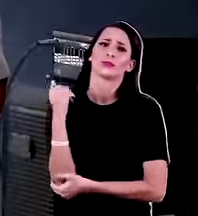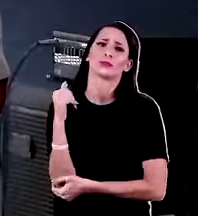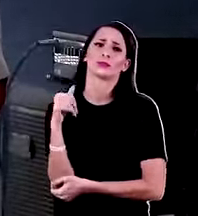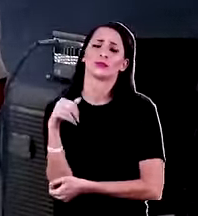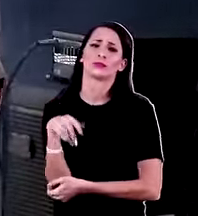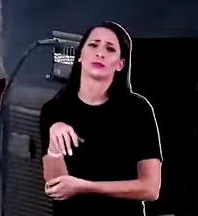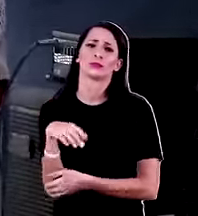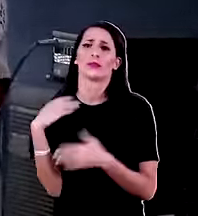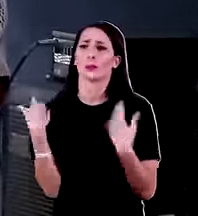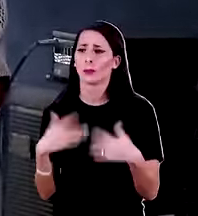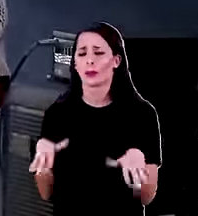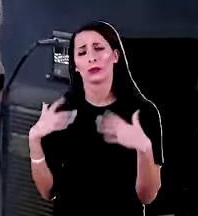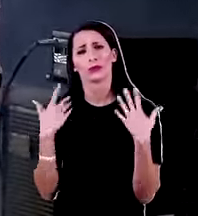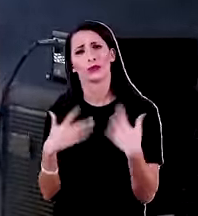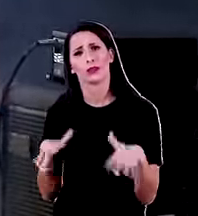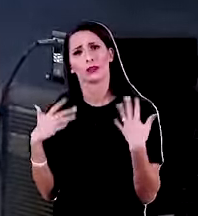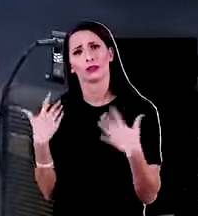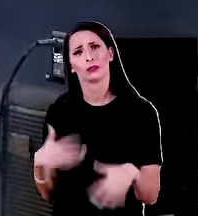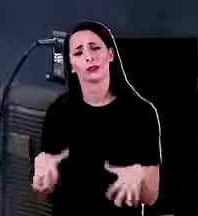Meu Deus.